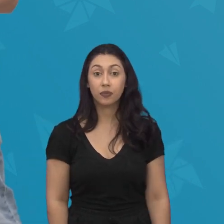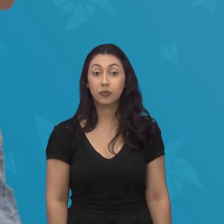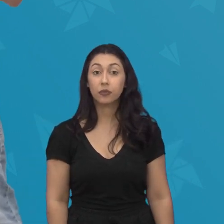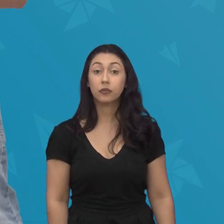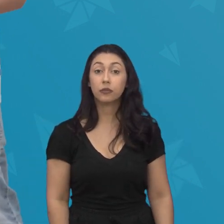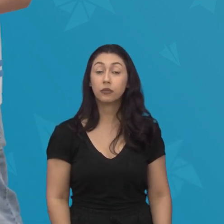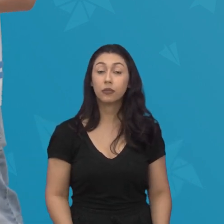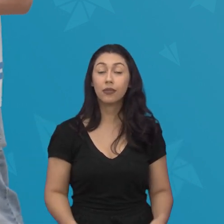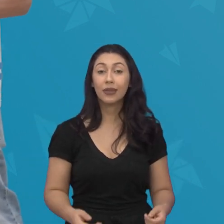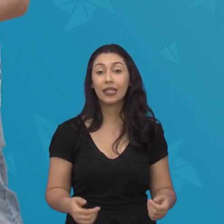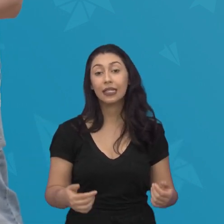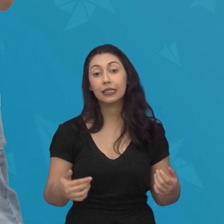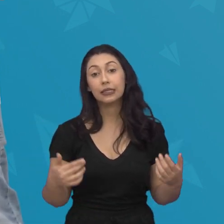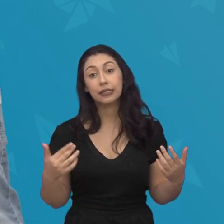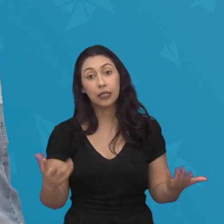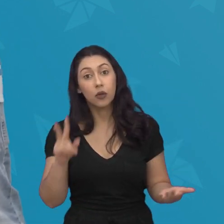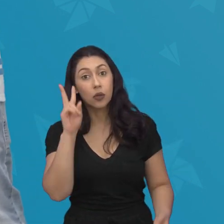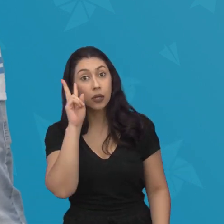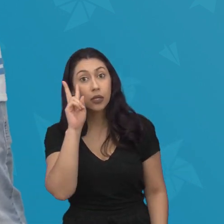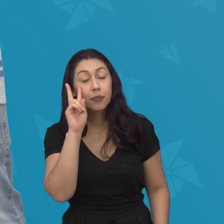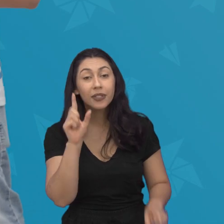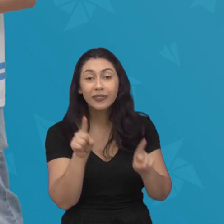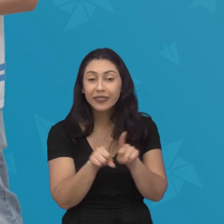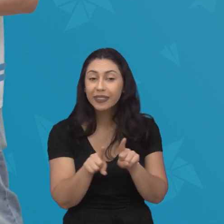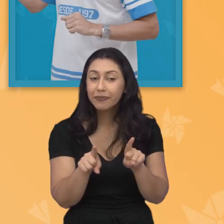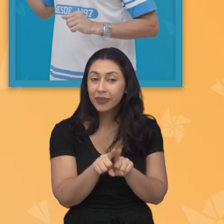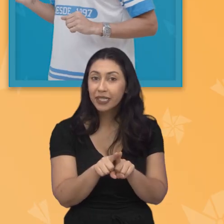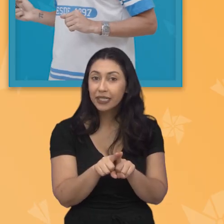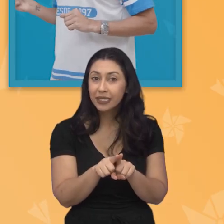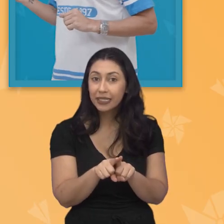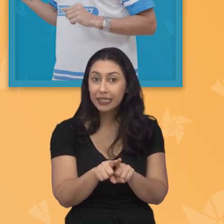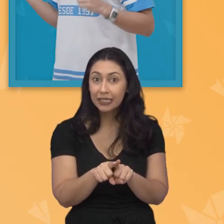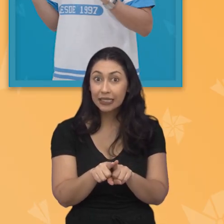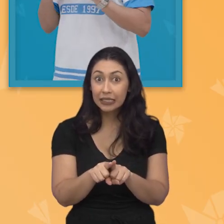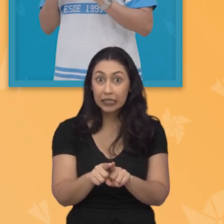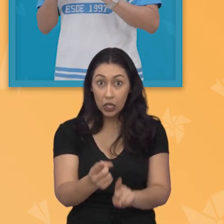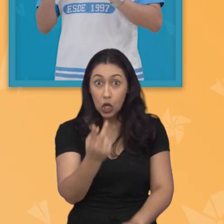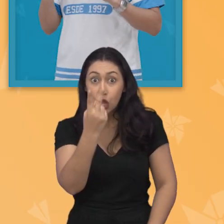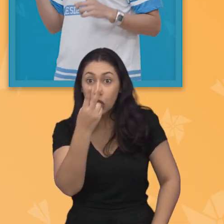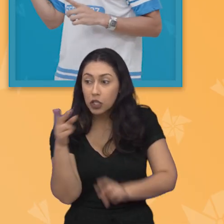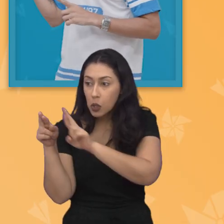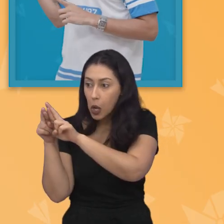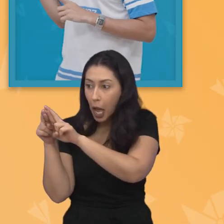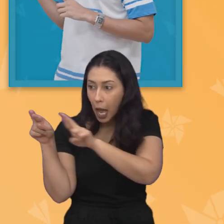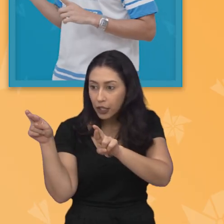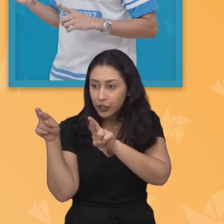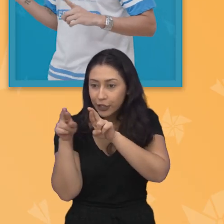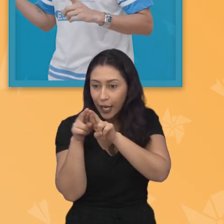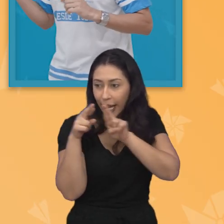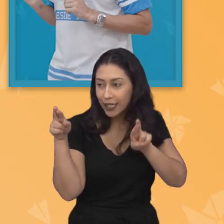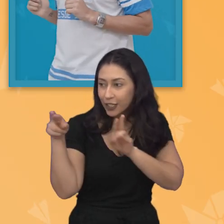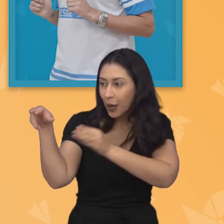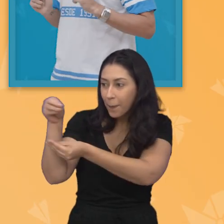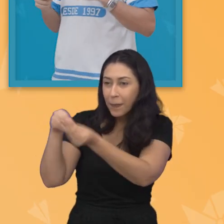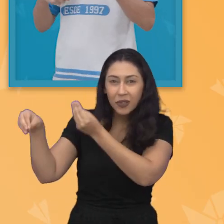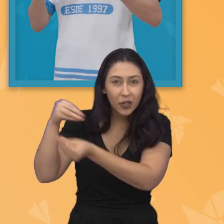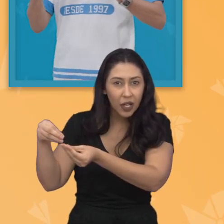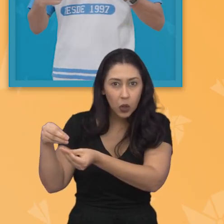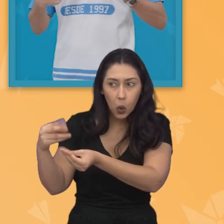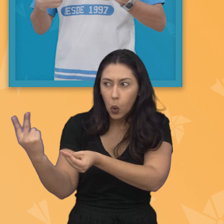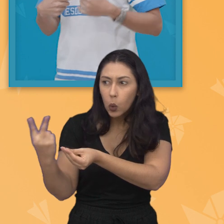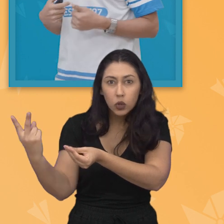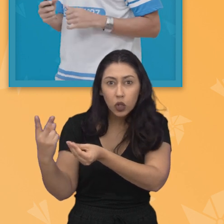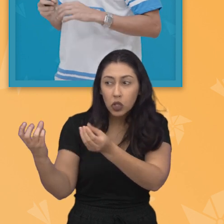E o que? Quando a gente mistura assim, então, relembrar inclusive da nossa última aula, dois reagentes entre si, não necessariamente eles vão estar com as quantidades